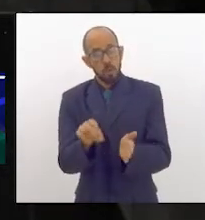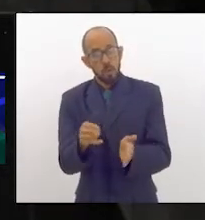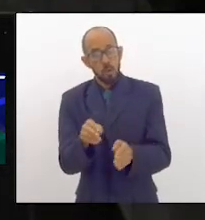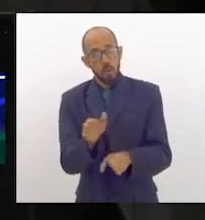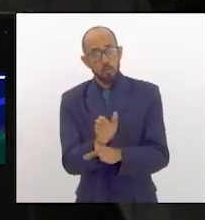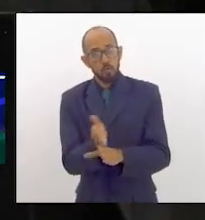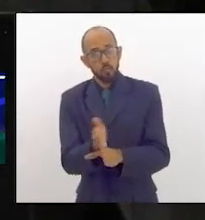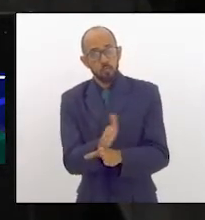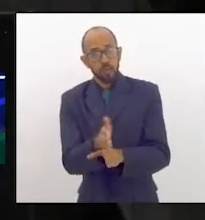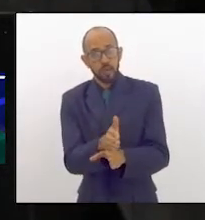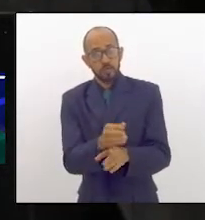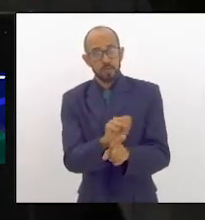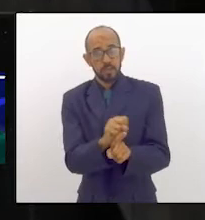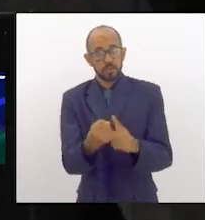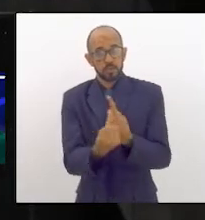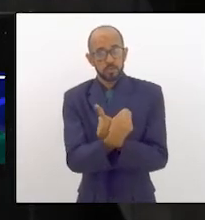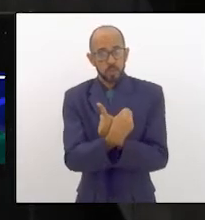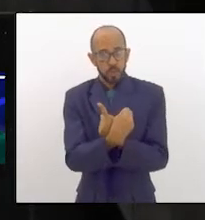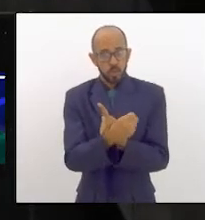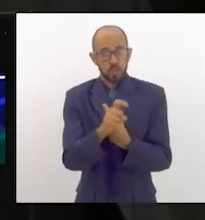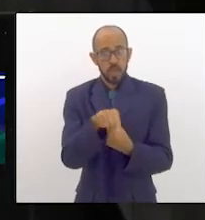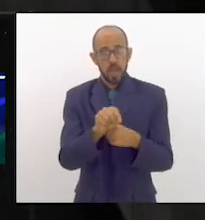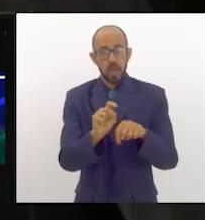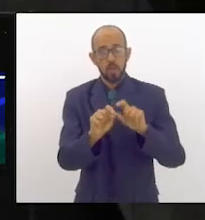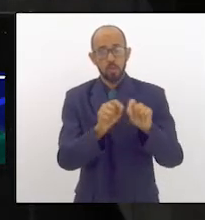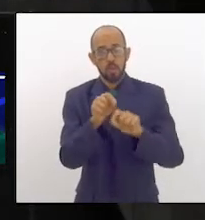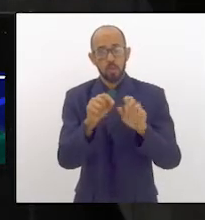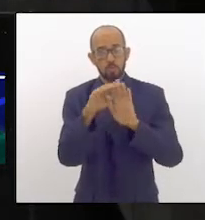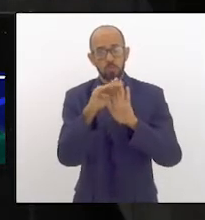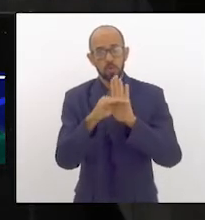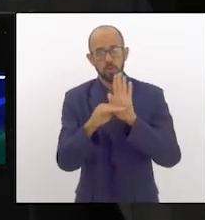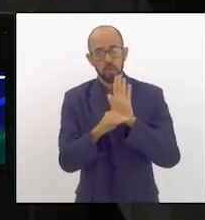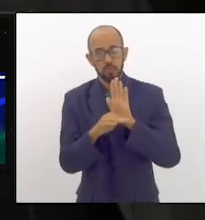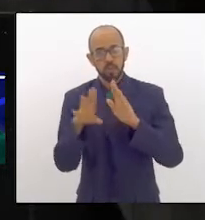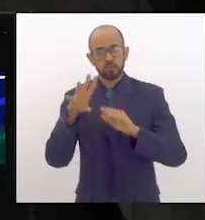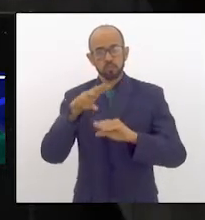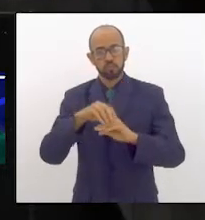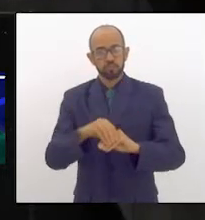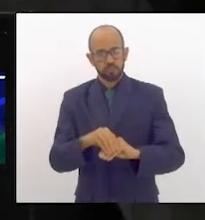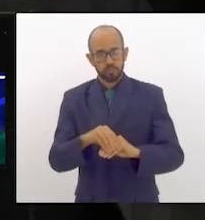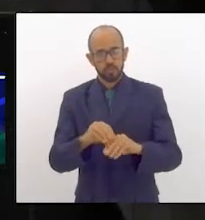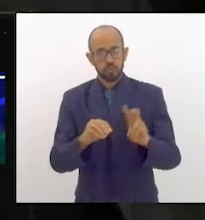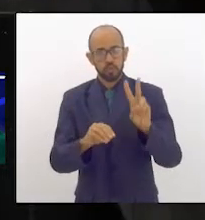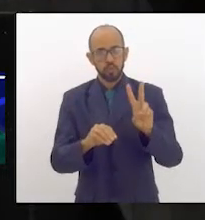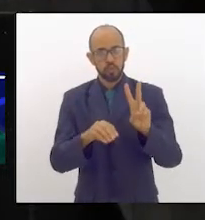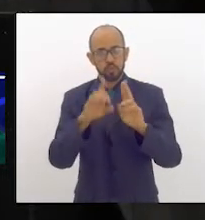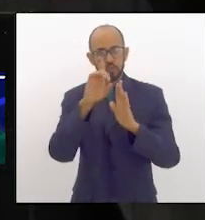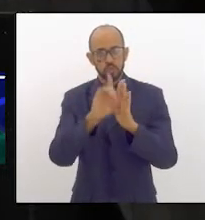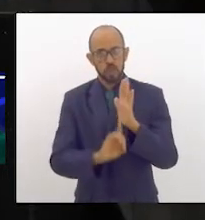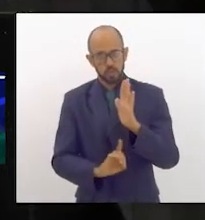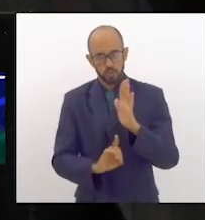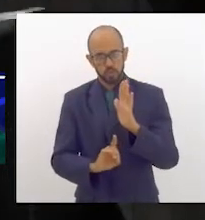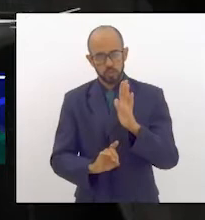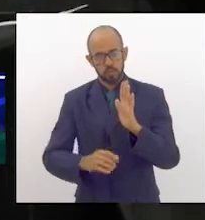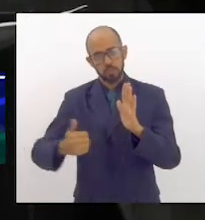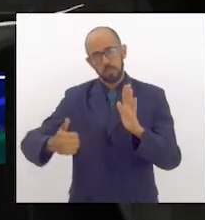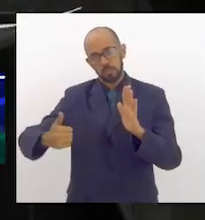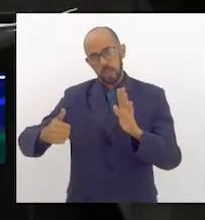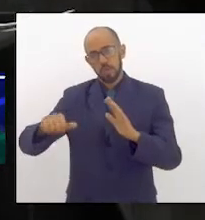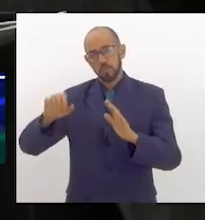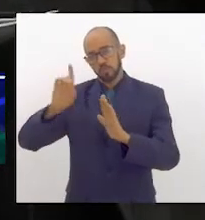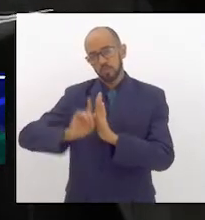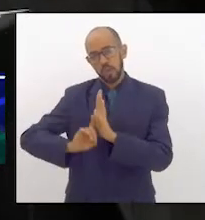social e é um programa que sintetiza Luiz Paulo dos direitos o direito à